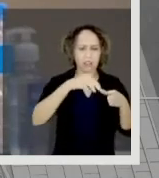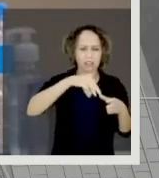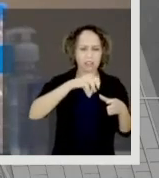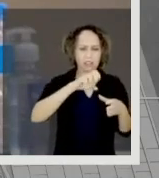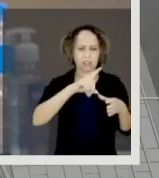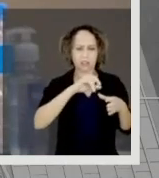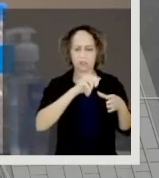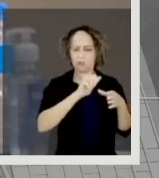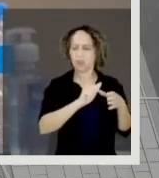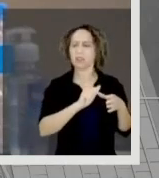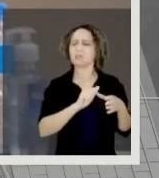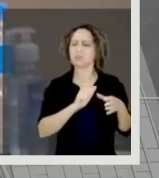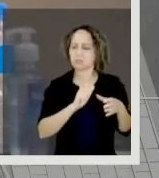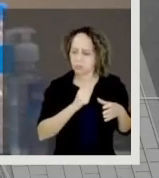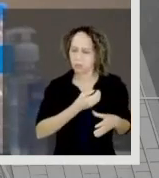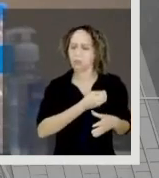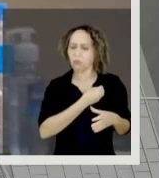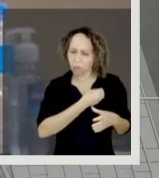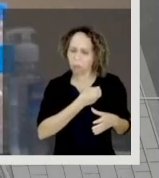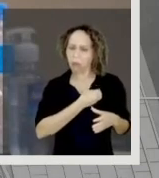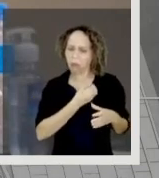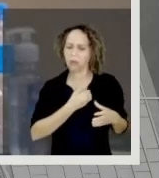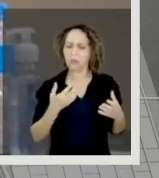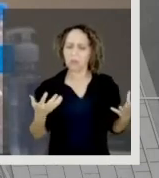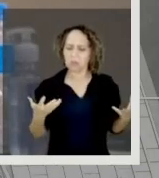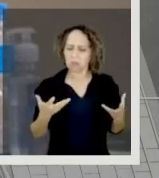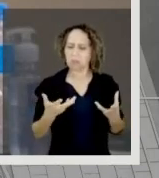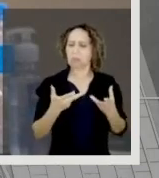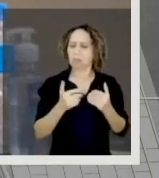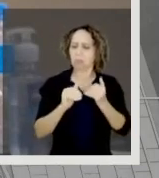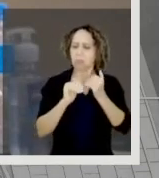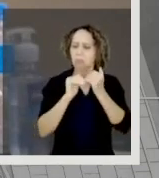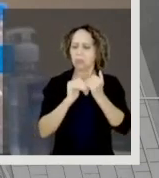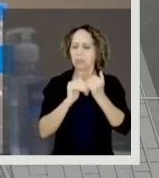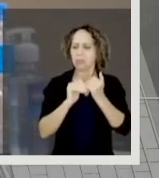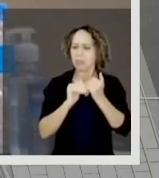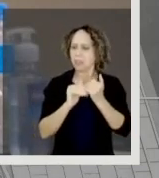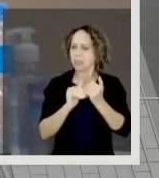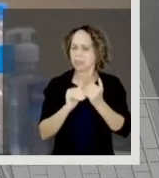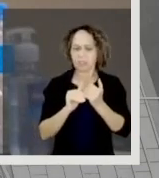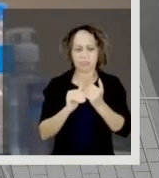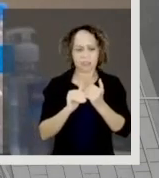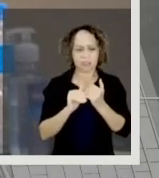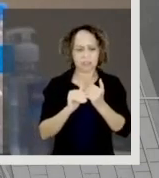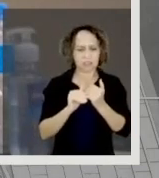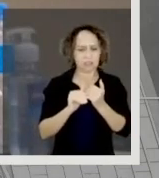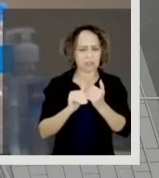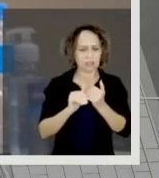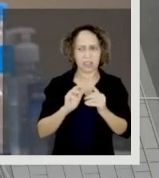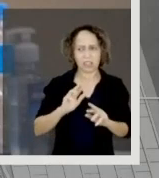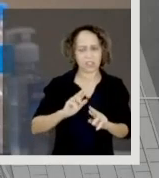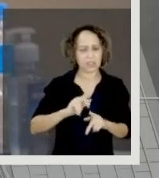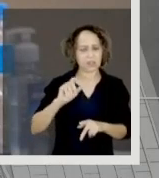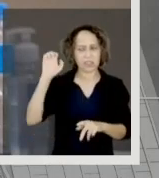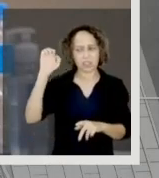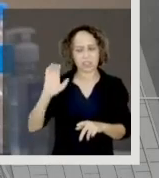continua noticiando essa terceira via. Mas que não representa nenhuma ameaça, nem ao Bolsonaro, nem ao Lula.